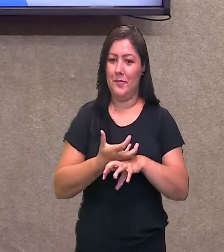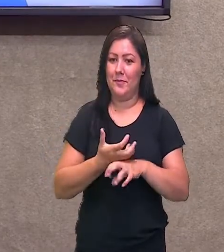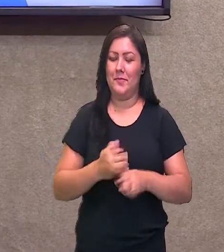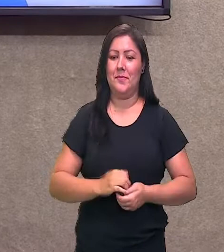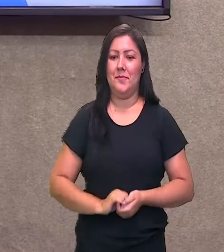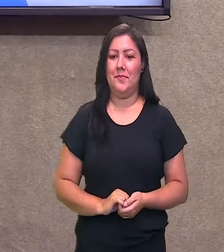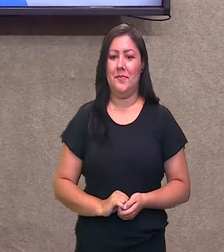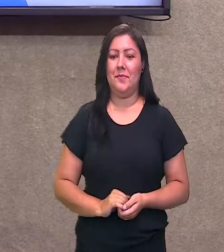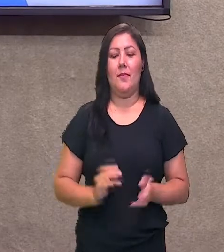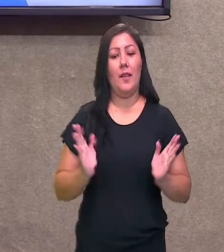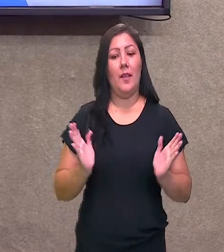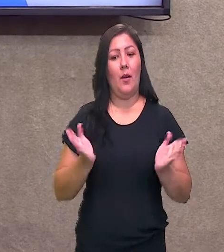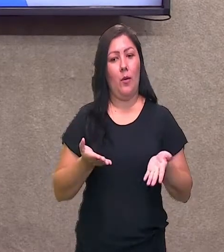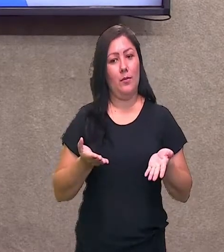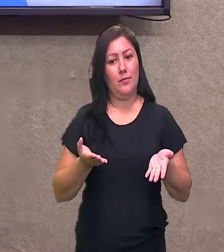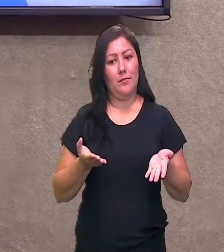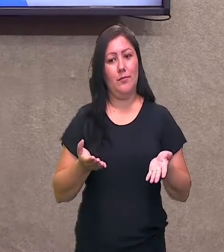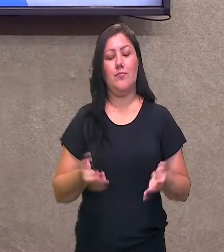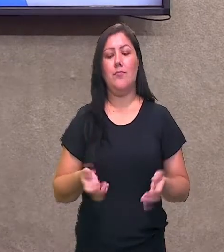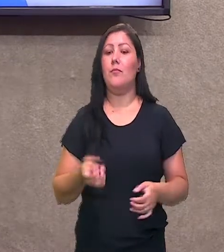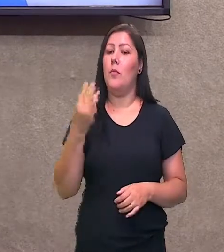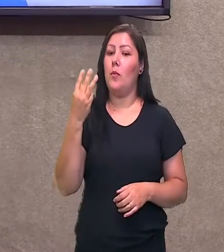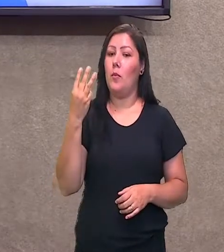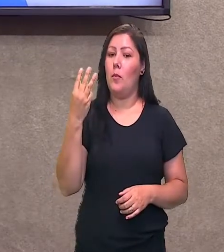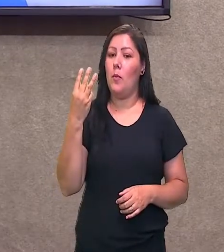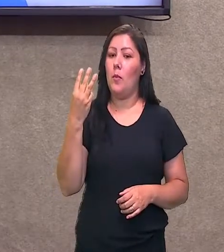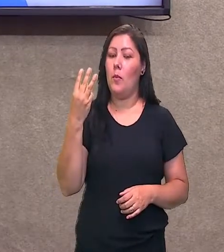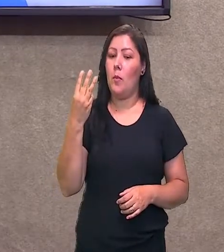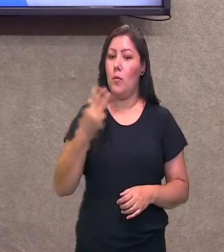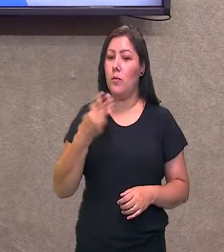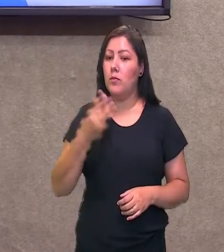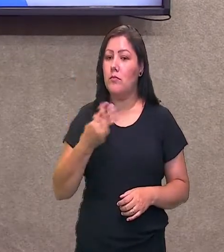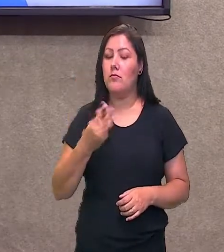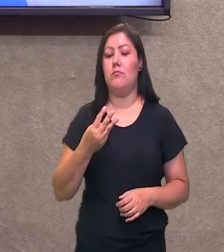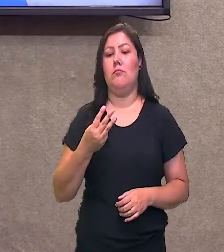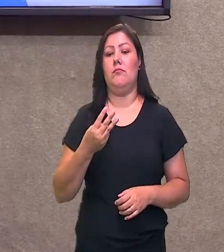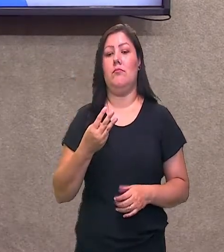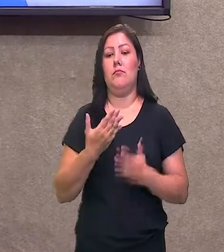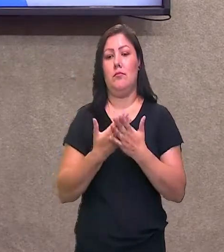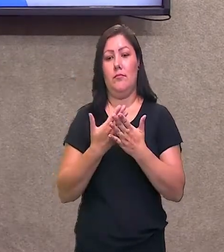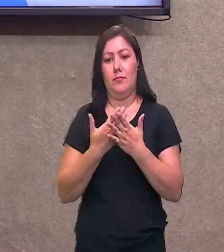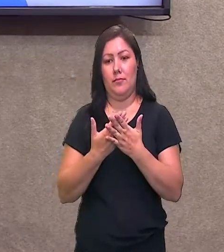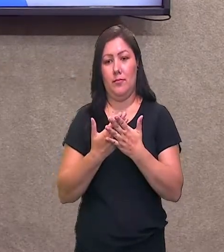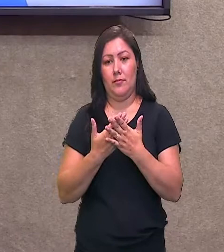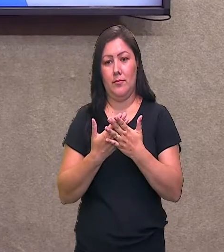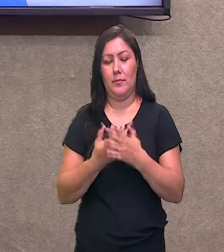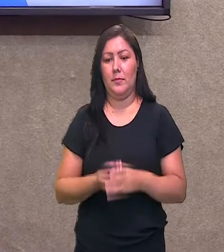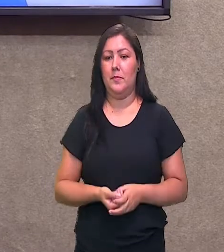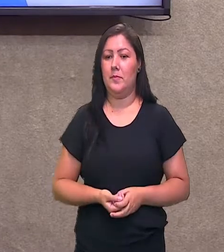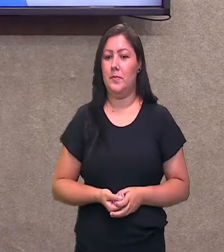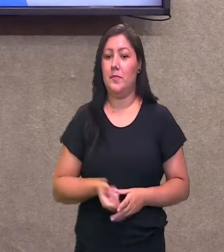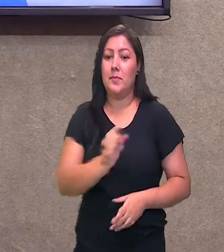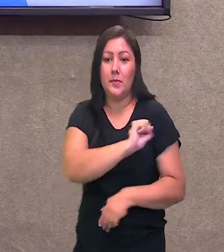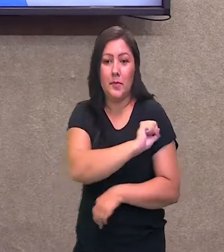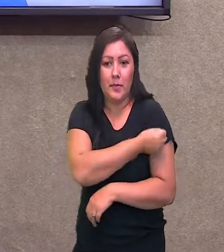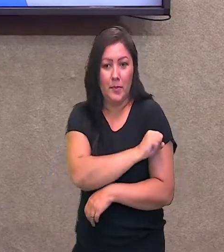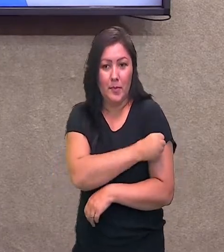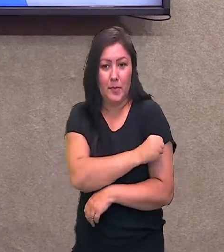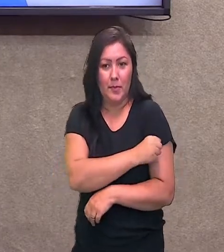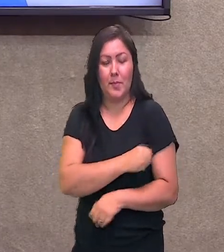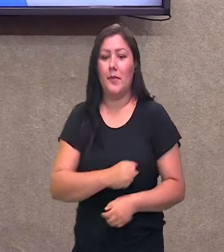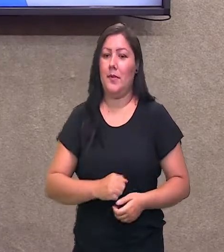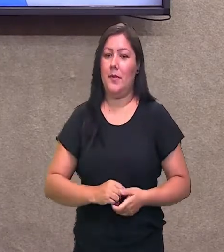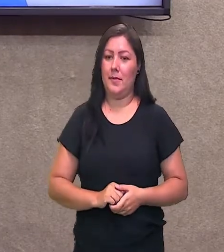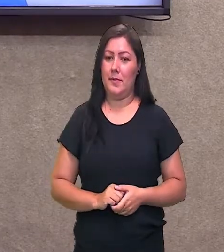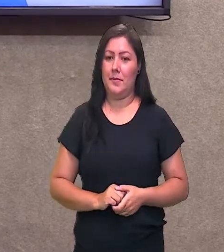vamos iniciar a nossa terceira aula, ou aula de número 3, para o 8º ano do